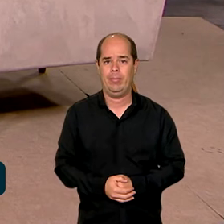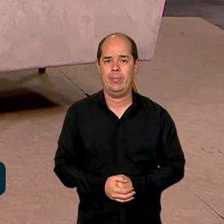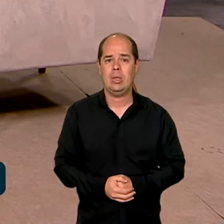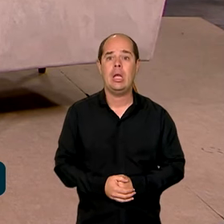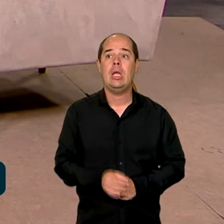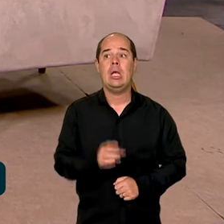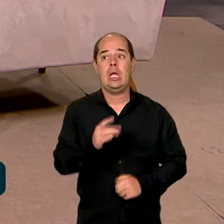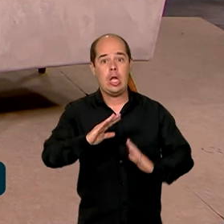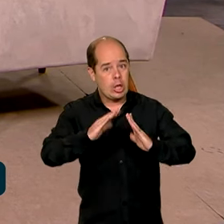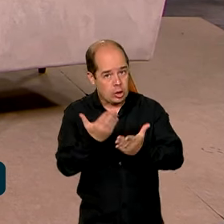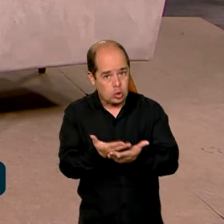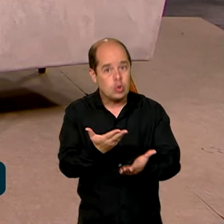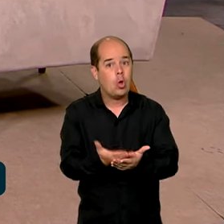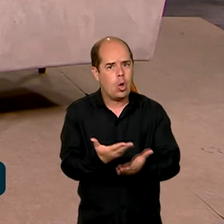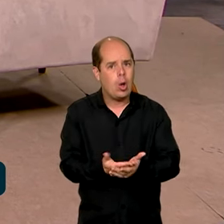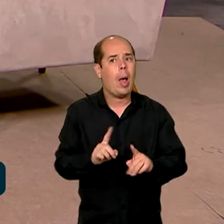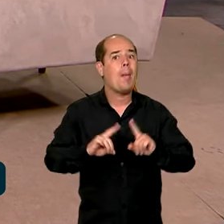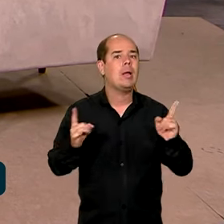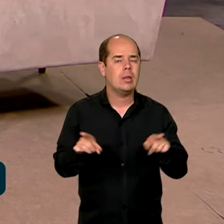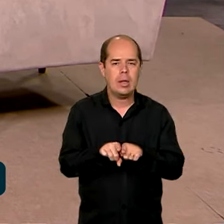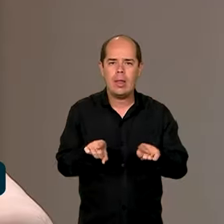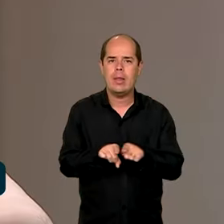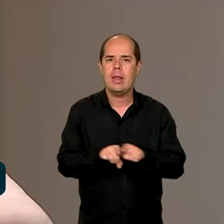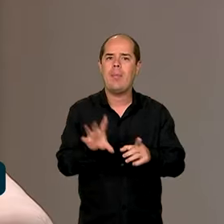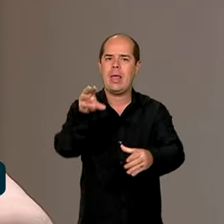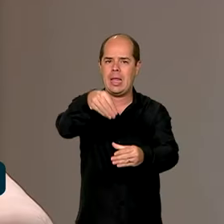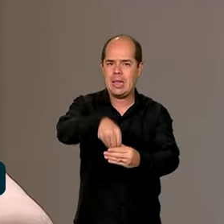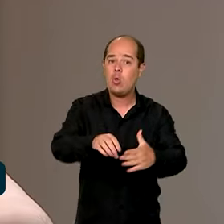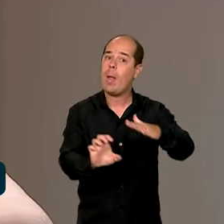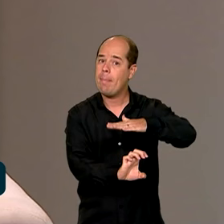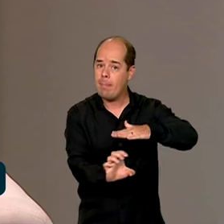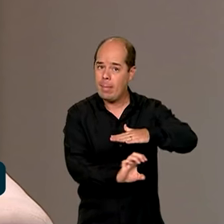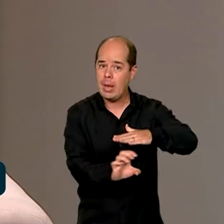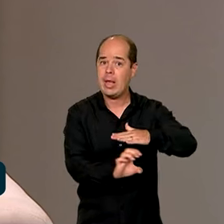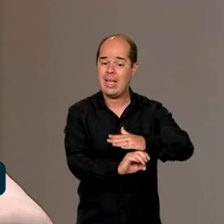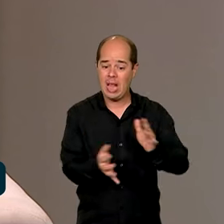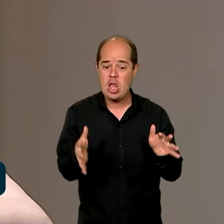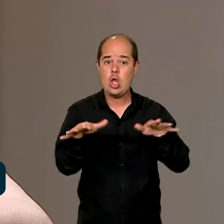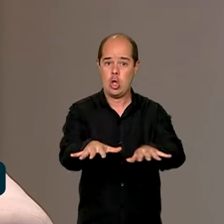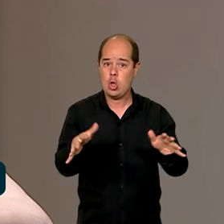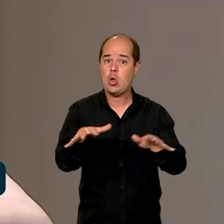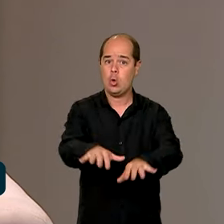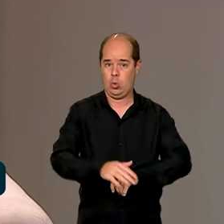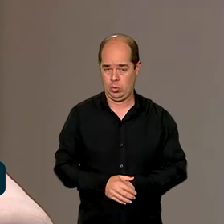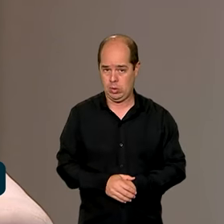empresas. Tem uma ação muito grande do governo agora de maior inclusão digital